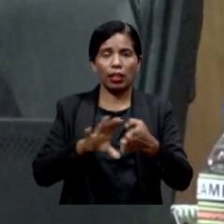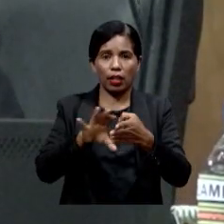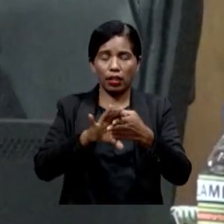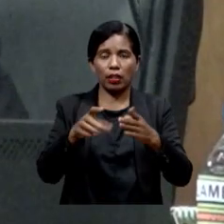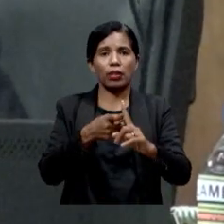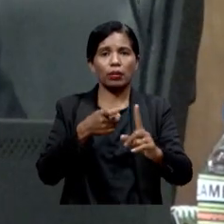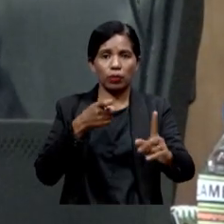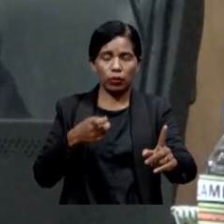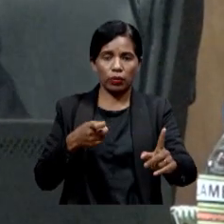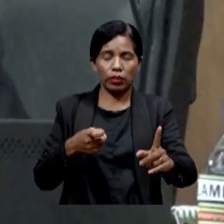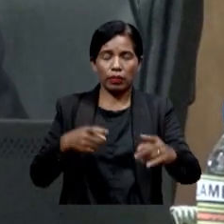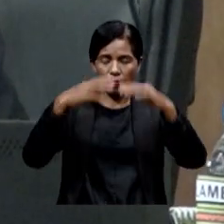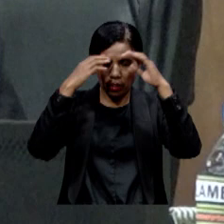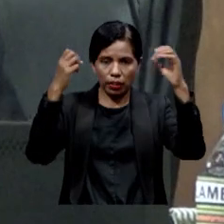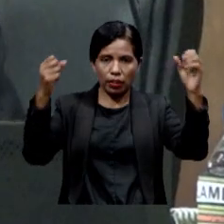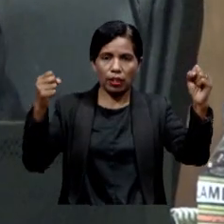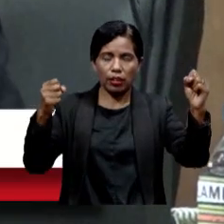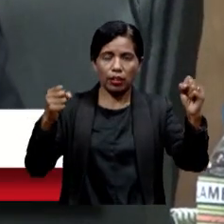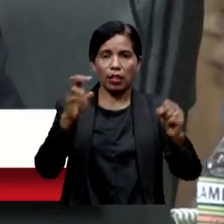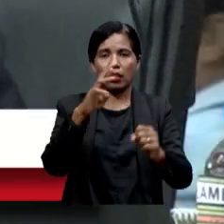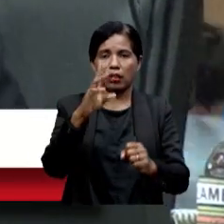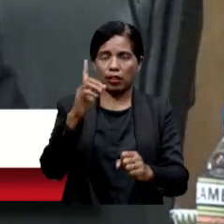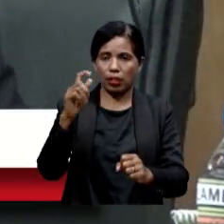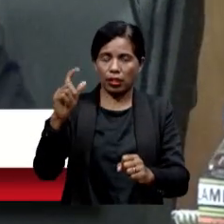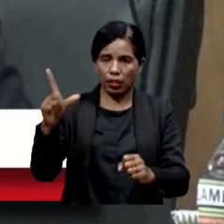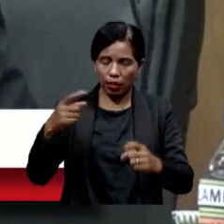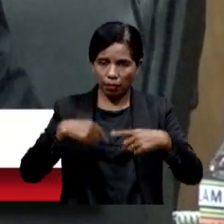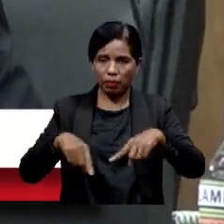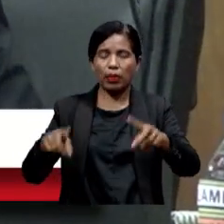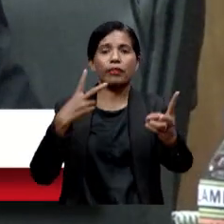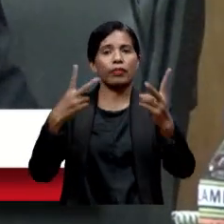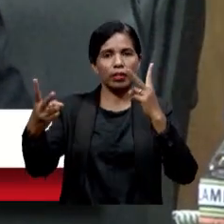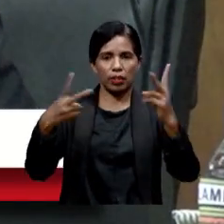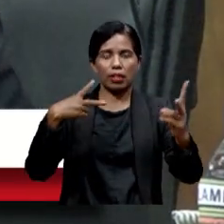Magnen, visita de Estado da Indonésia,